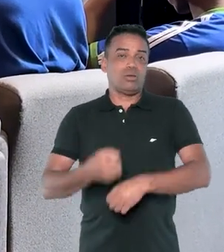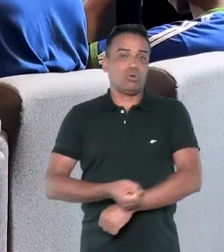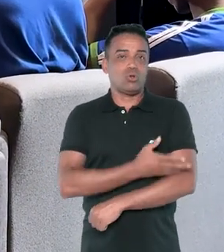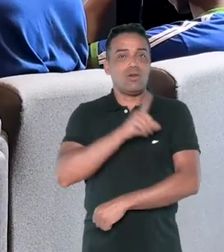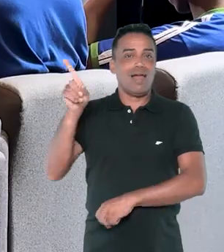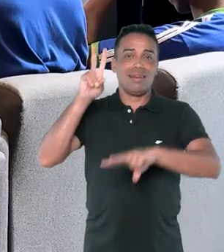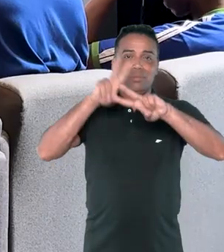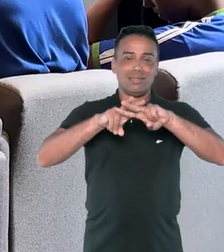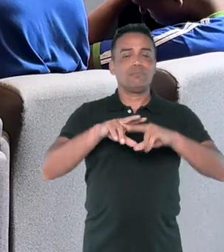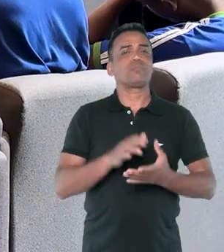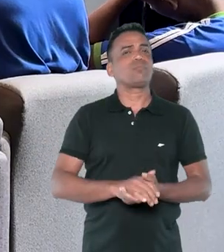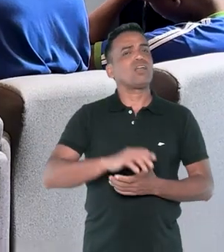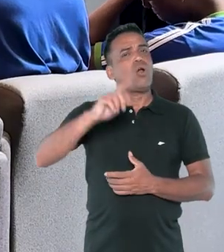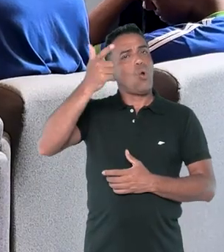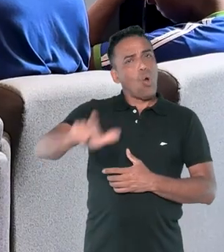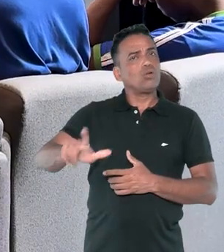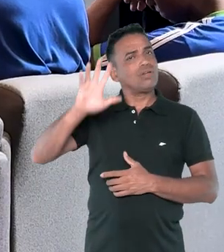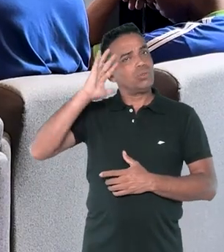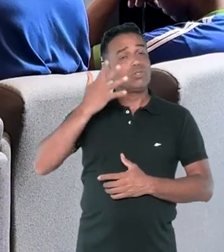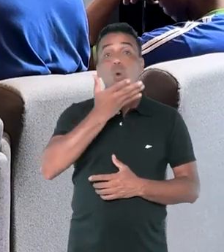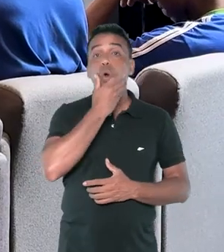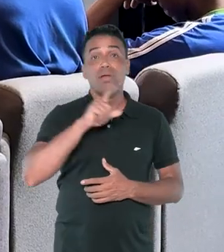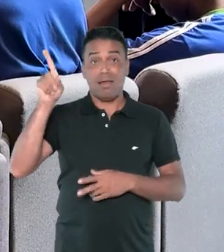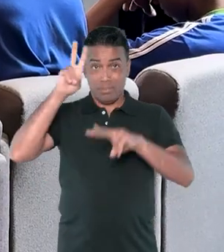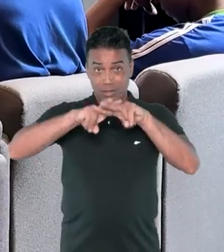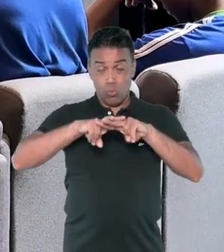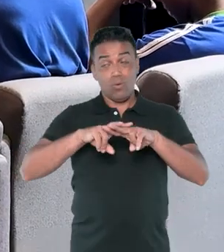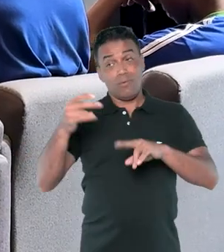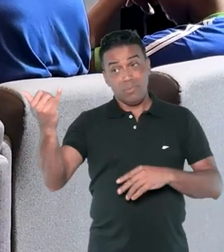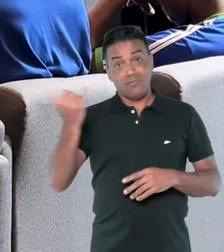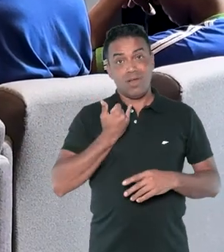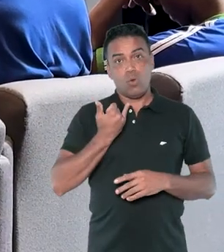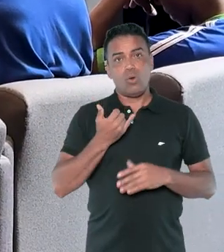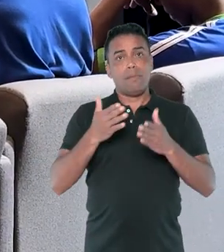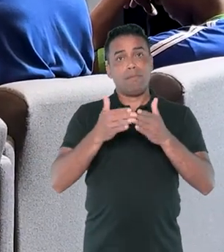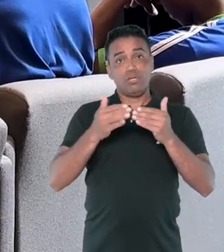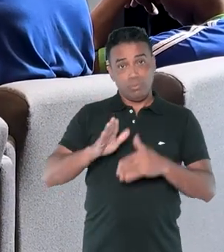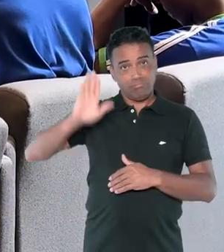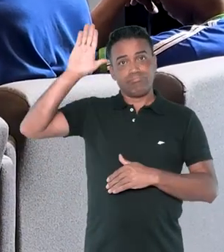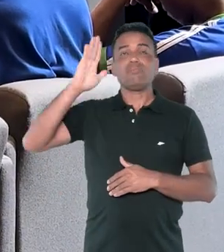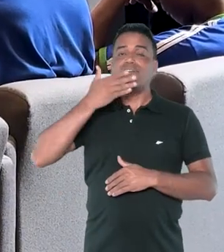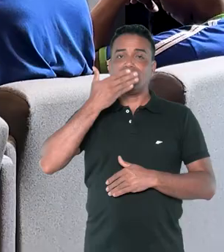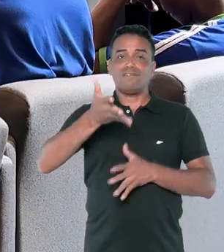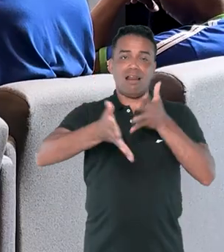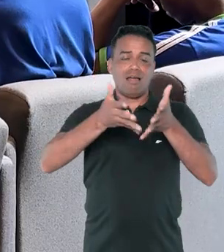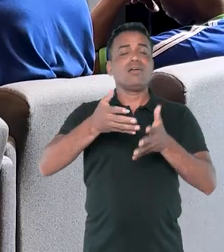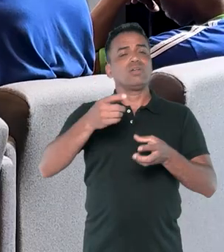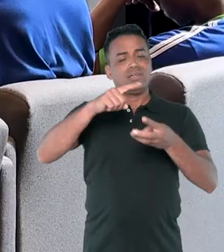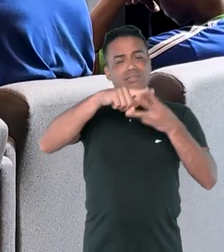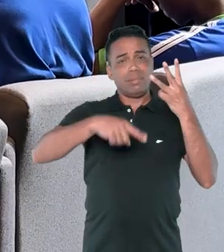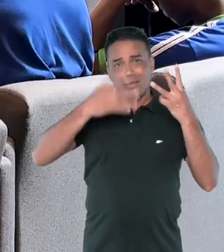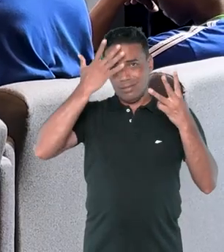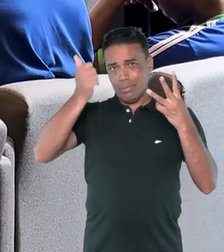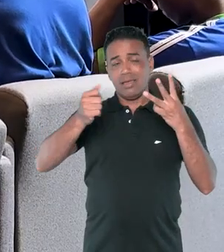pessoal lá na prisão. Outra coisa que aconteceu nesse mesmo dia é que um dos rapazes disse assim, pediu para falar, ele disse assim, eu queria saber 3